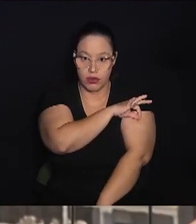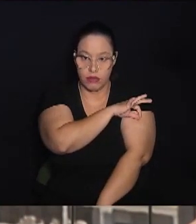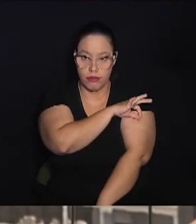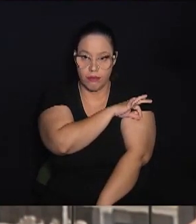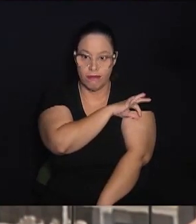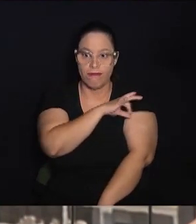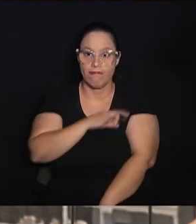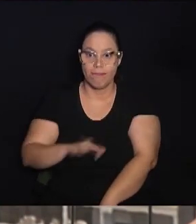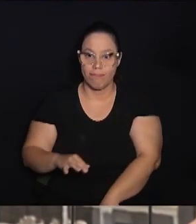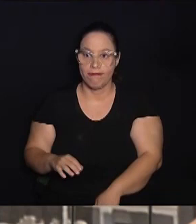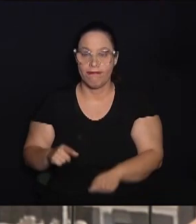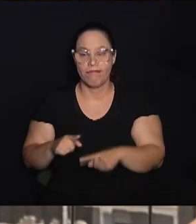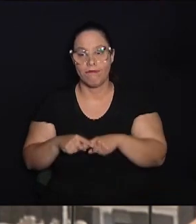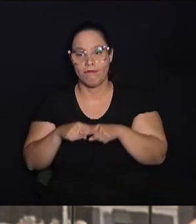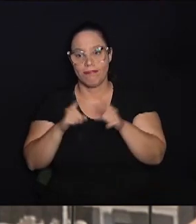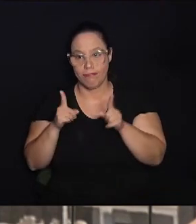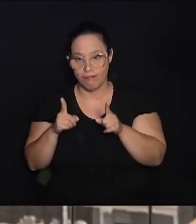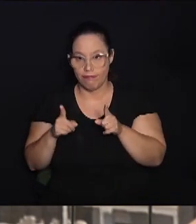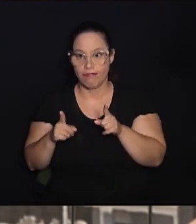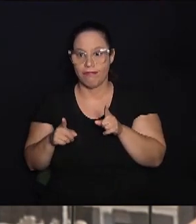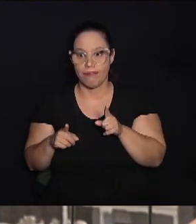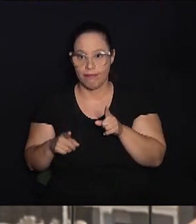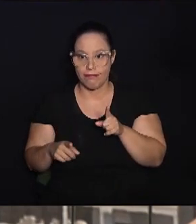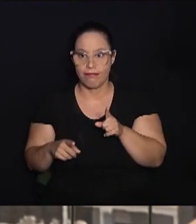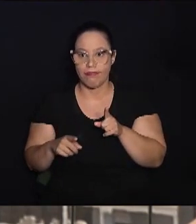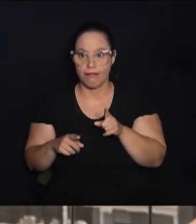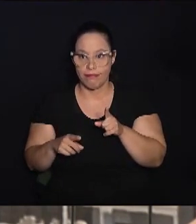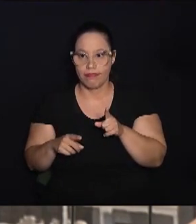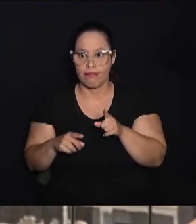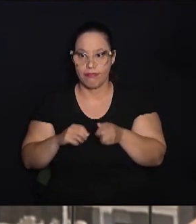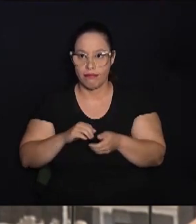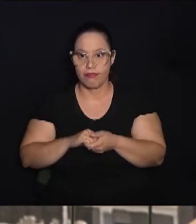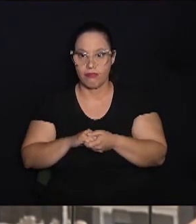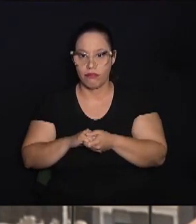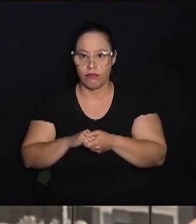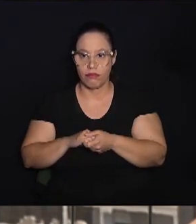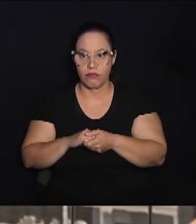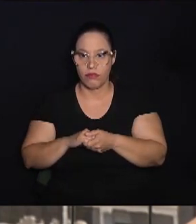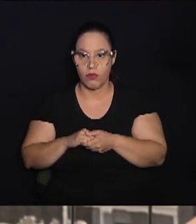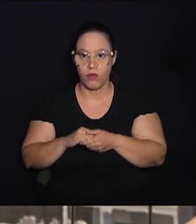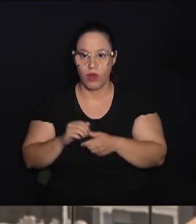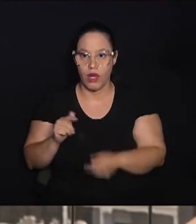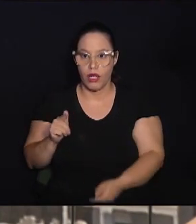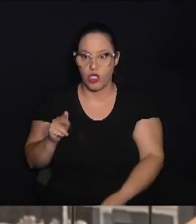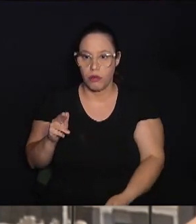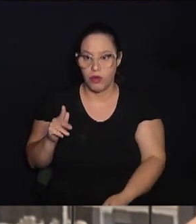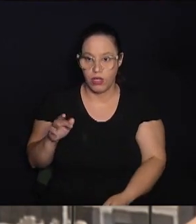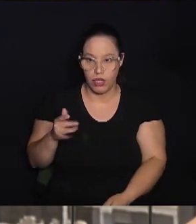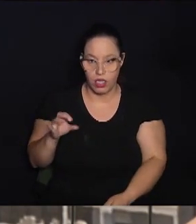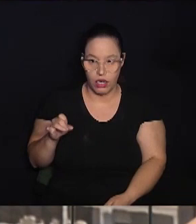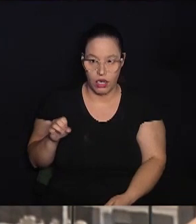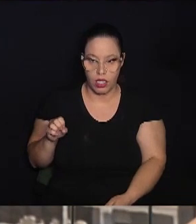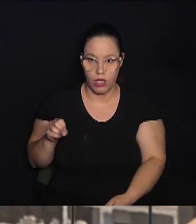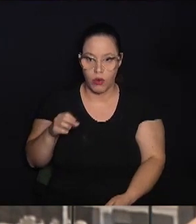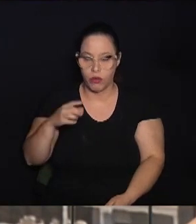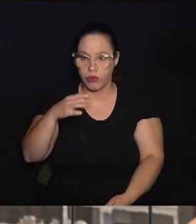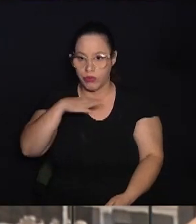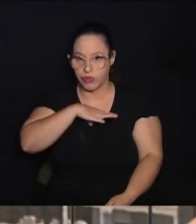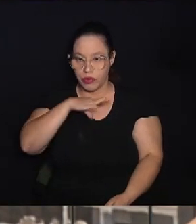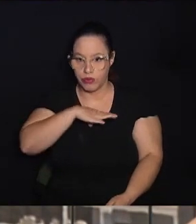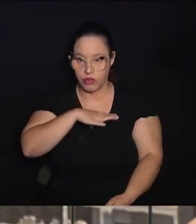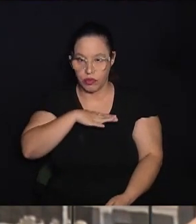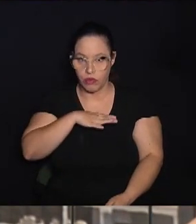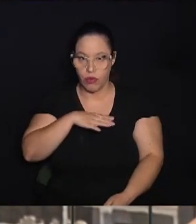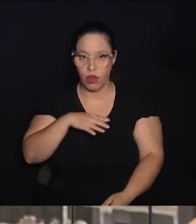computadores mas aqui tá falando que a o sistema de de administração Municipal não foi atingido Então os